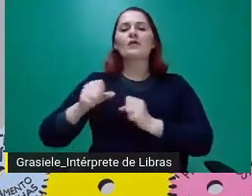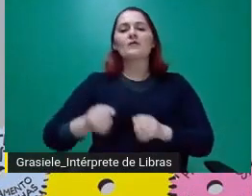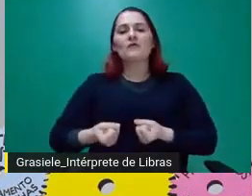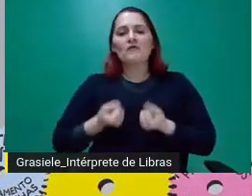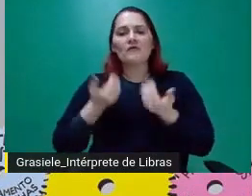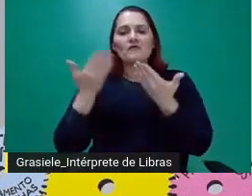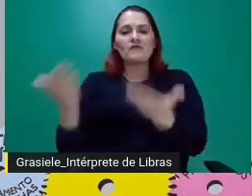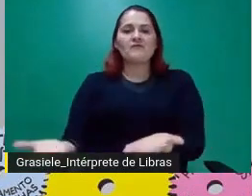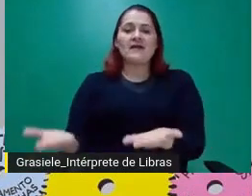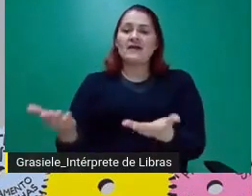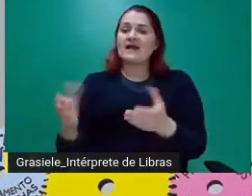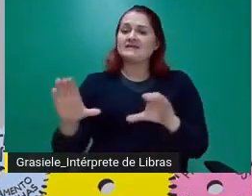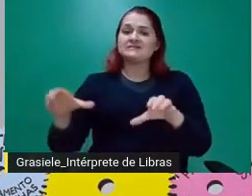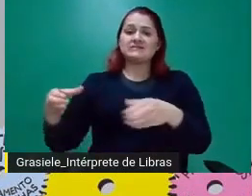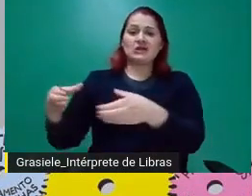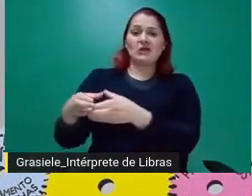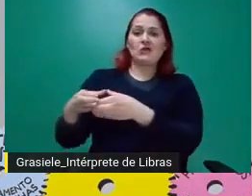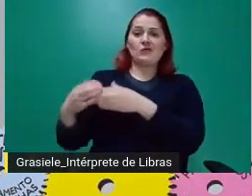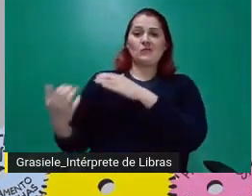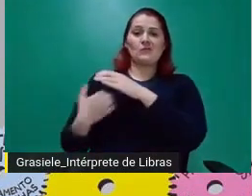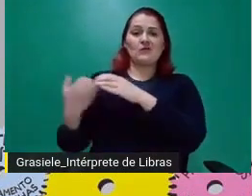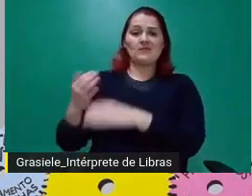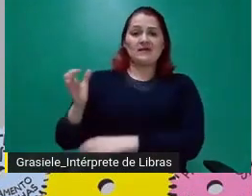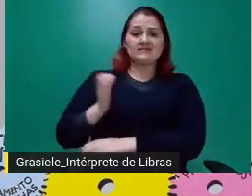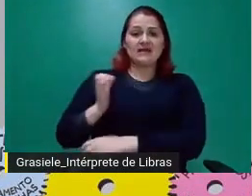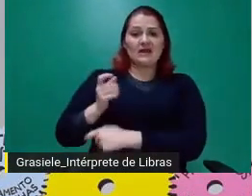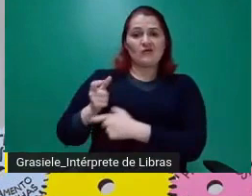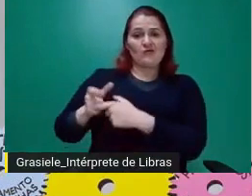o desenvolvimento desse